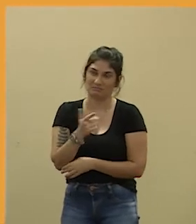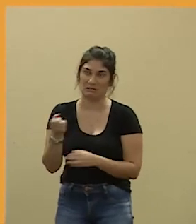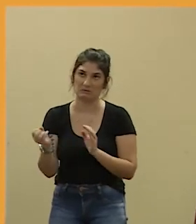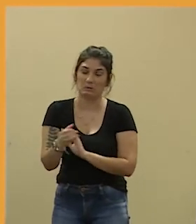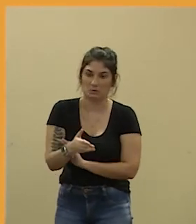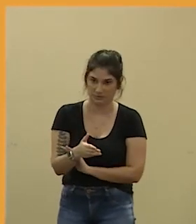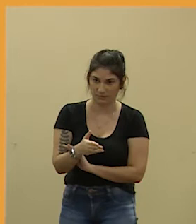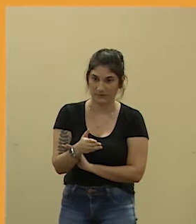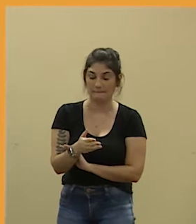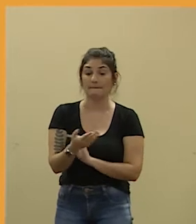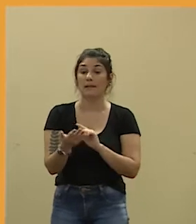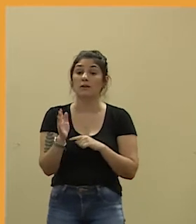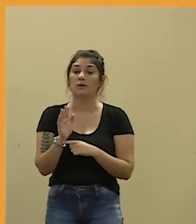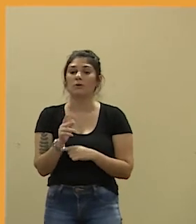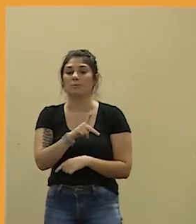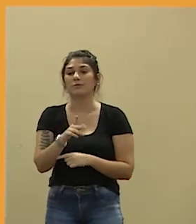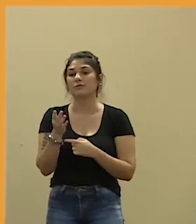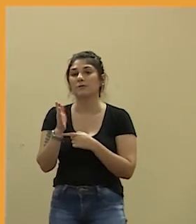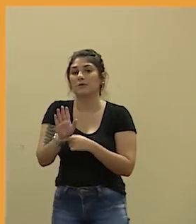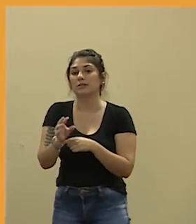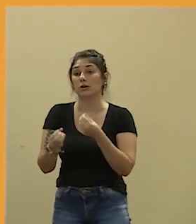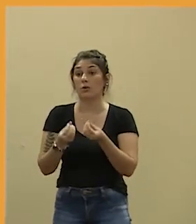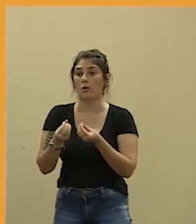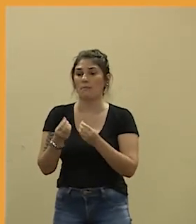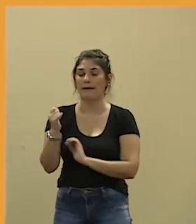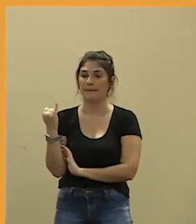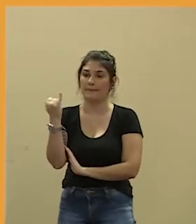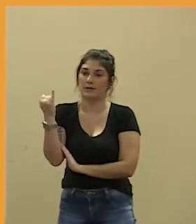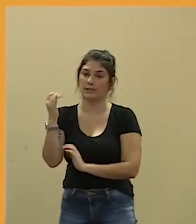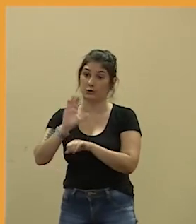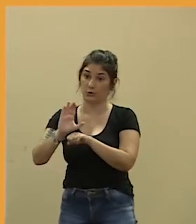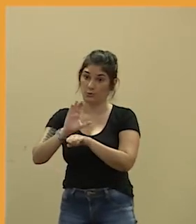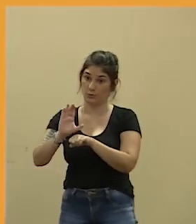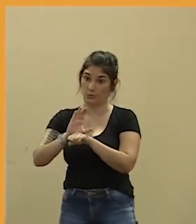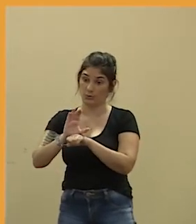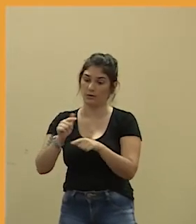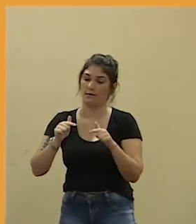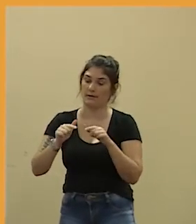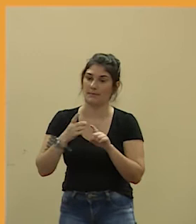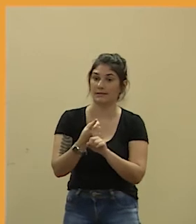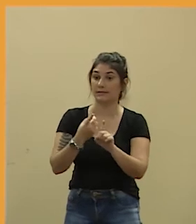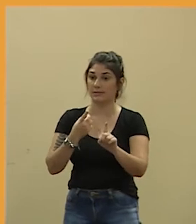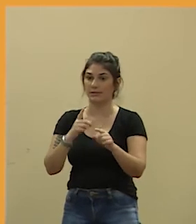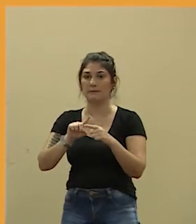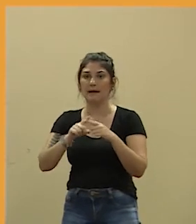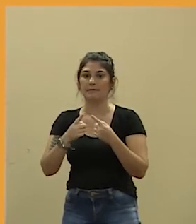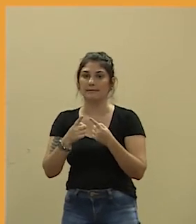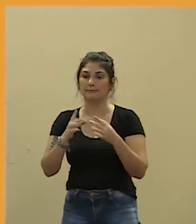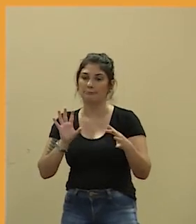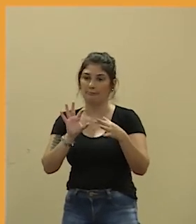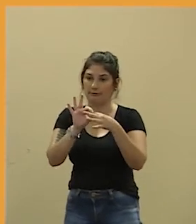1295 mostrar para os alunos a importância do curso a forma de trabalhar à distância mas conectados audiovisual mente é